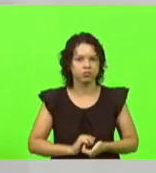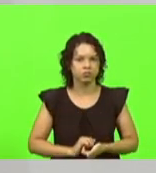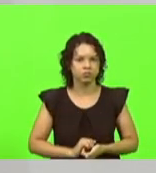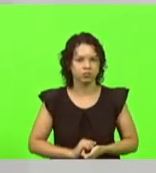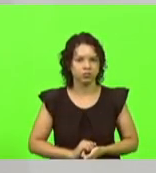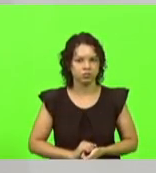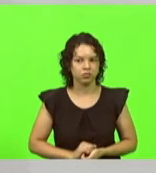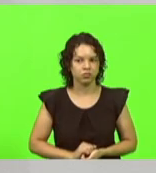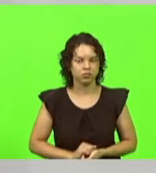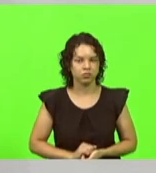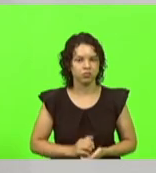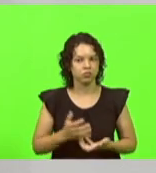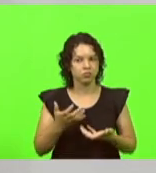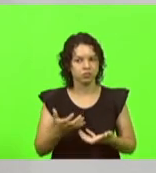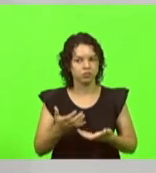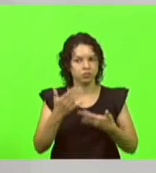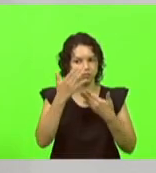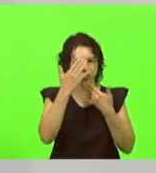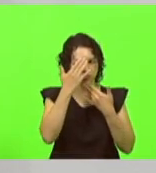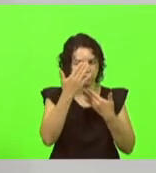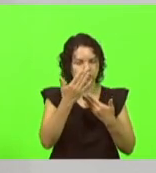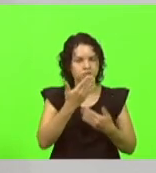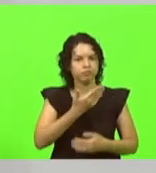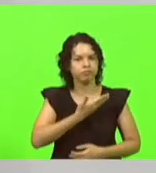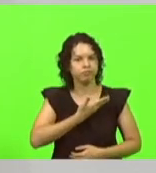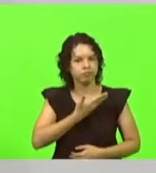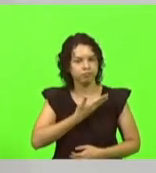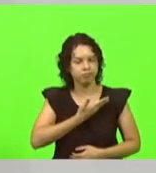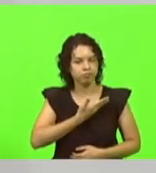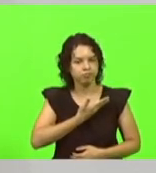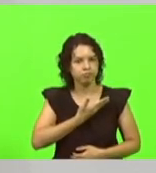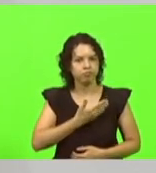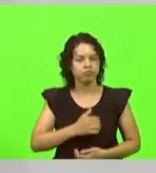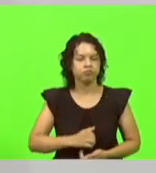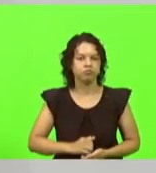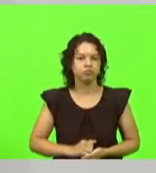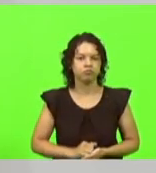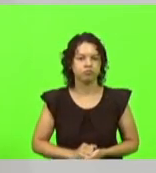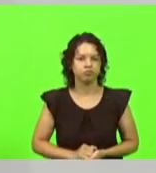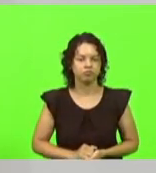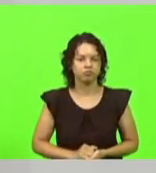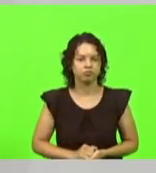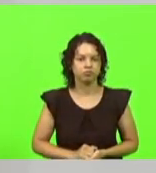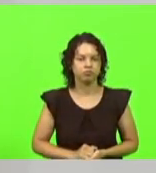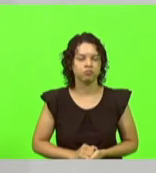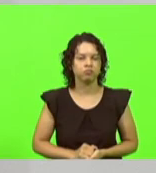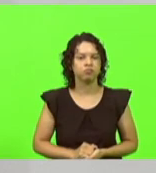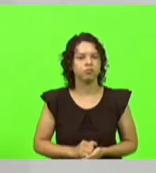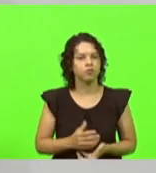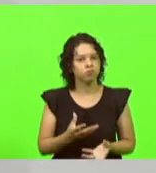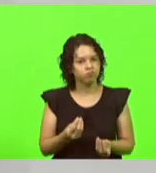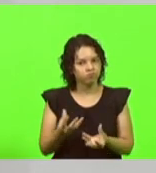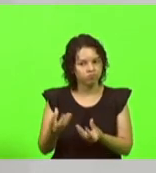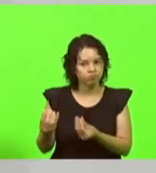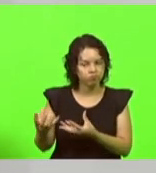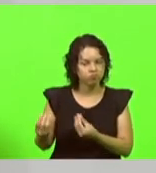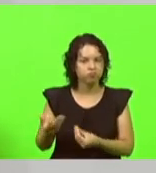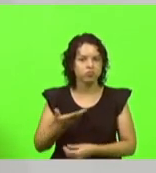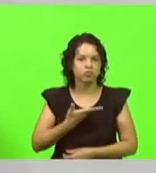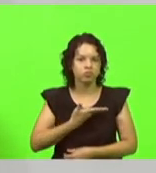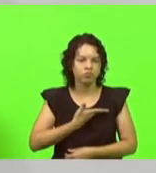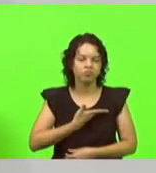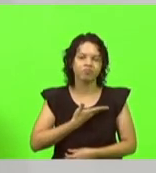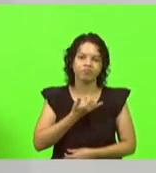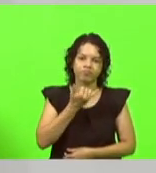Quero agradecer a alguns amigos. São tantos, e peço escusa àqueles que não